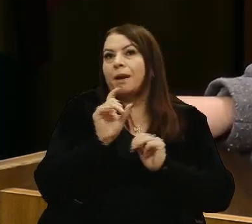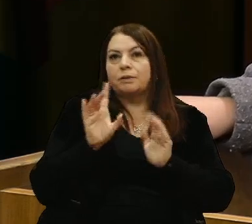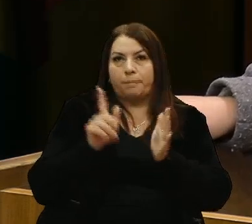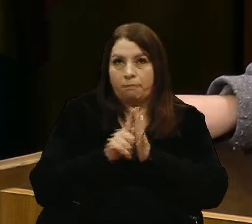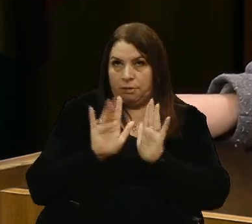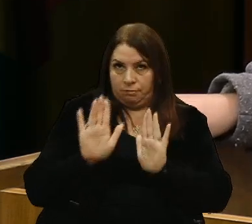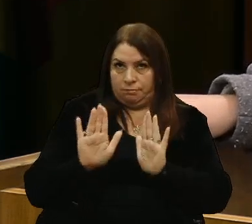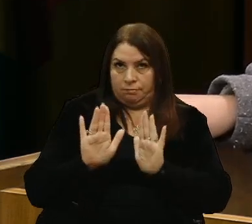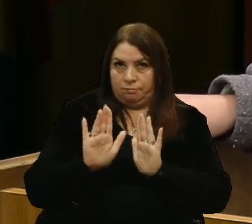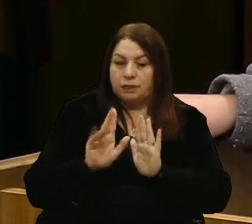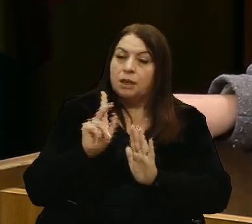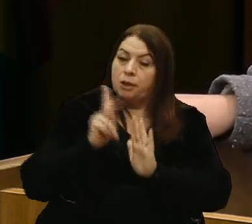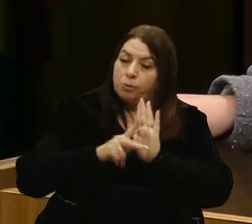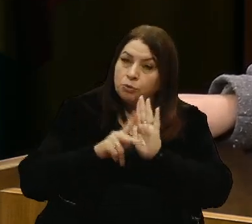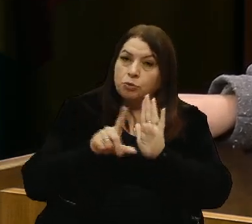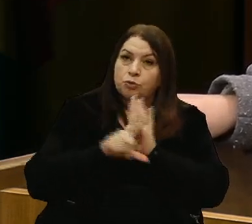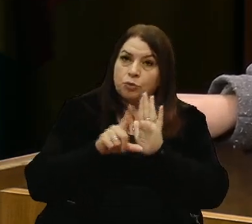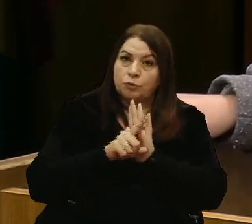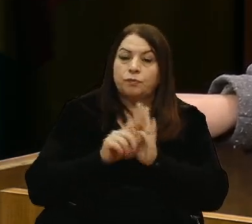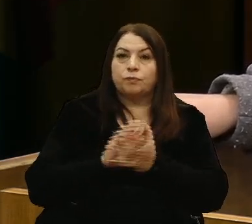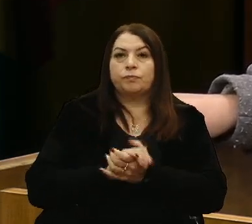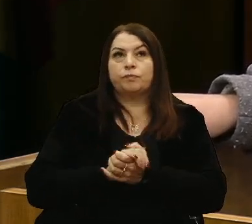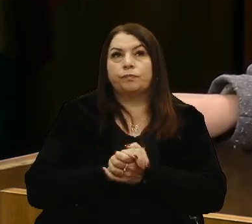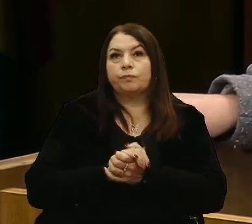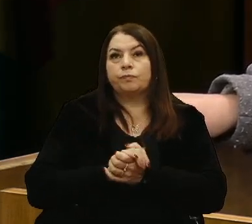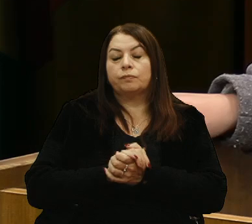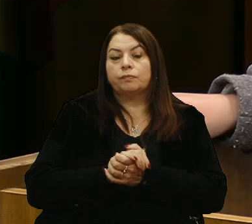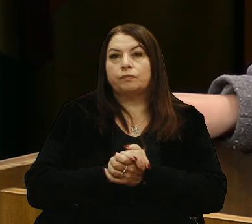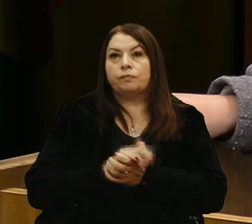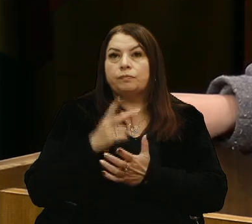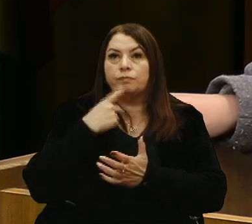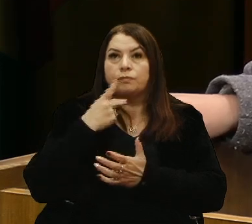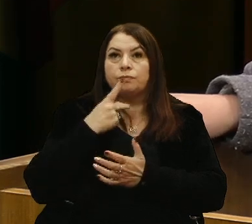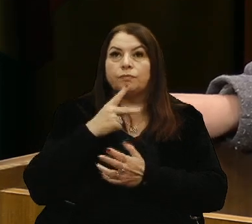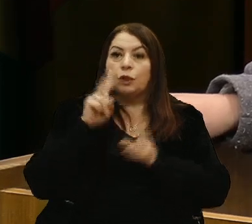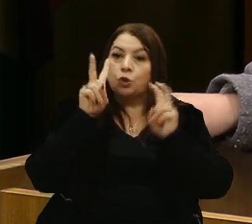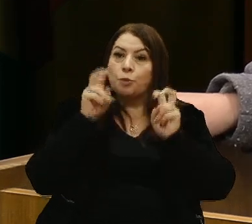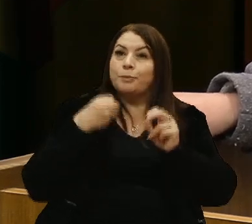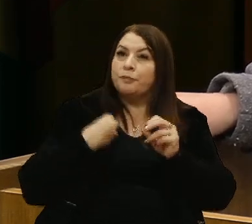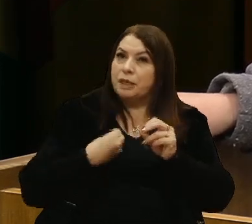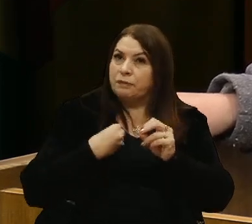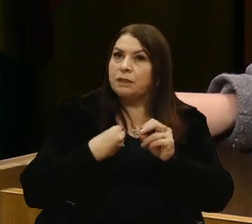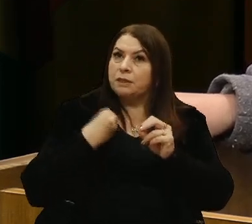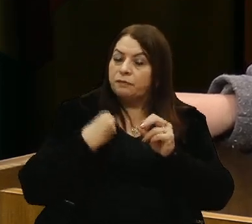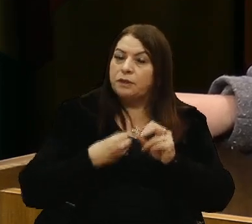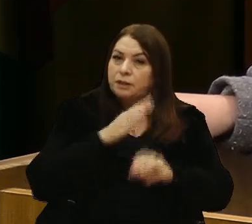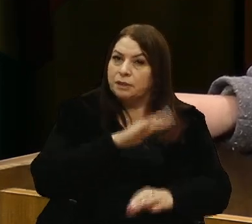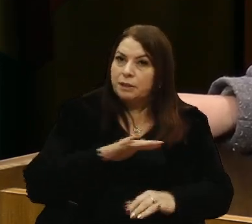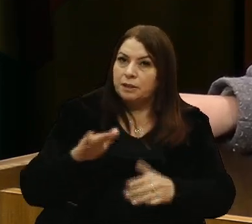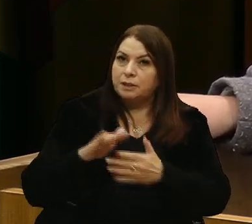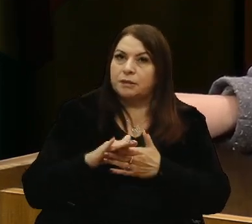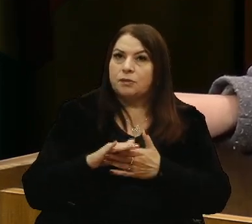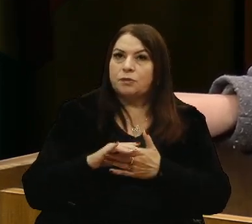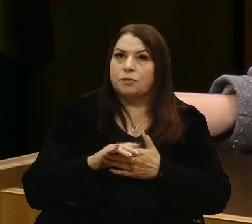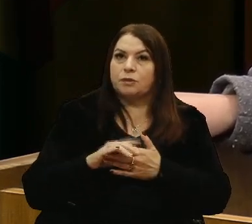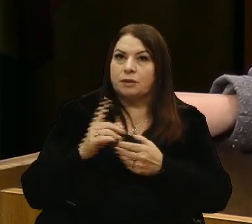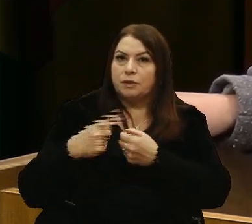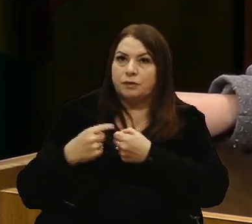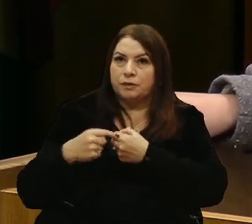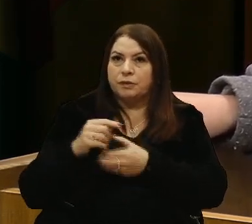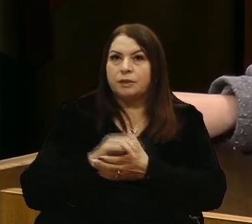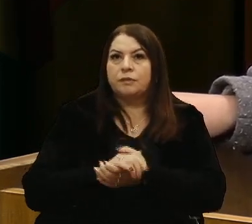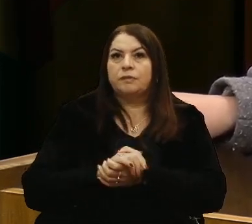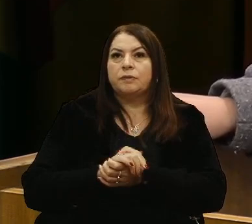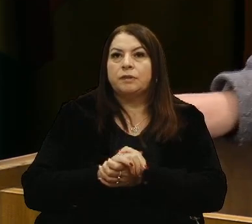papel. Ele é um projeto de lei que fala sobre vidas das crianças do nosso